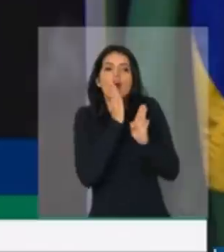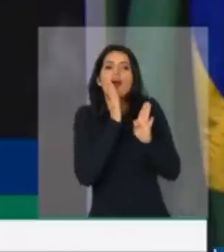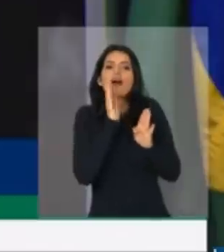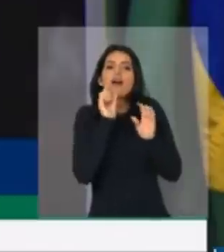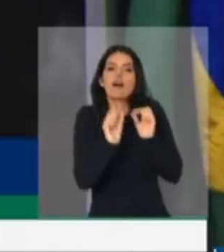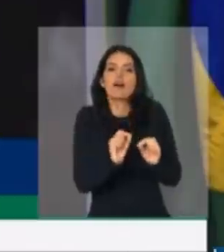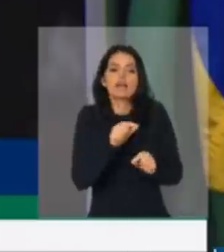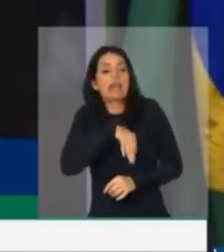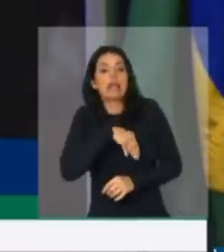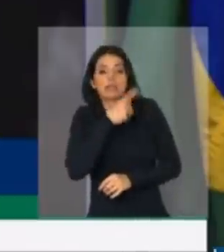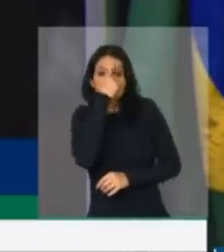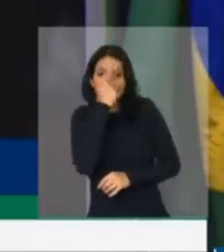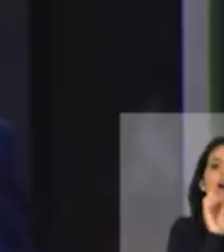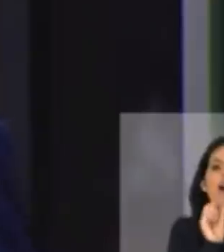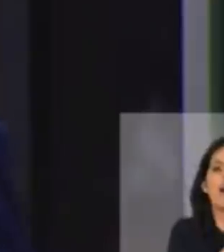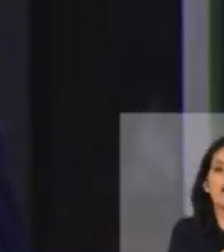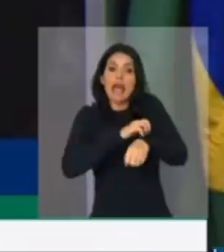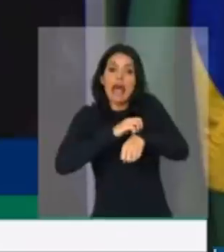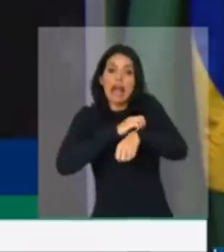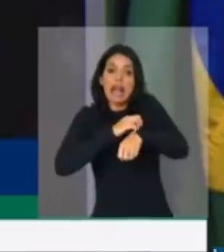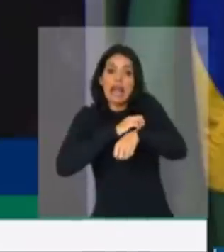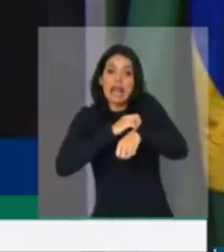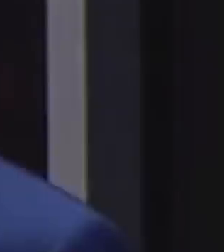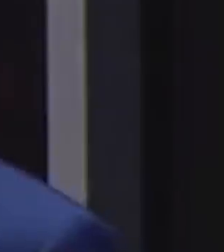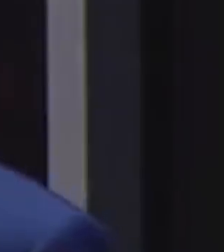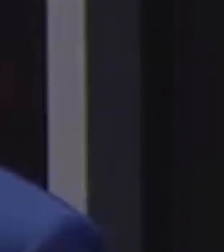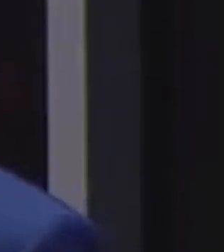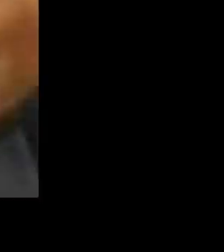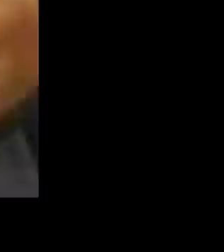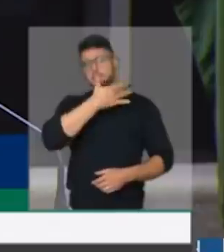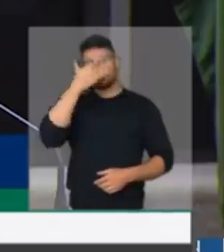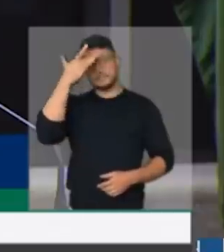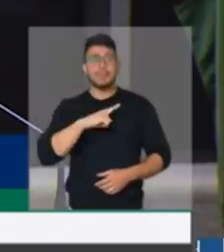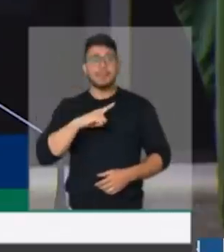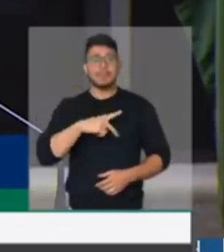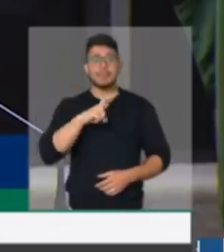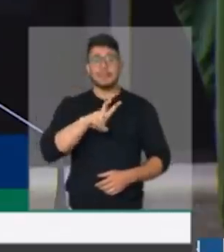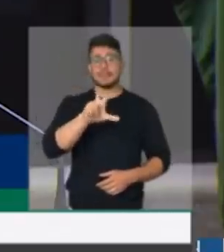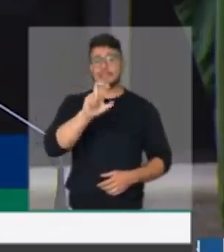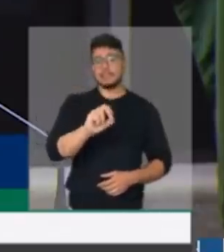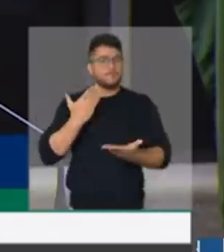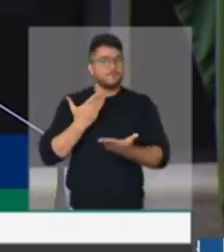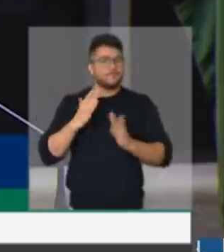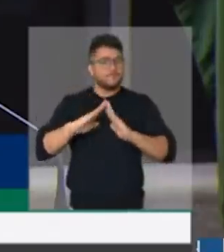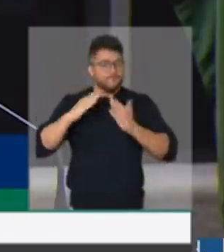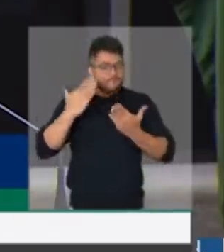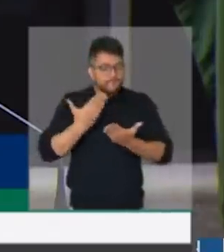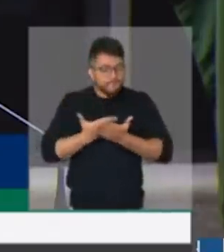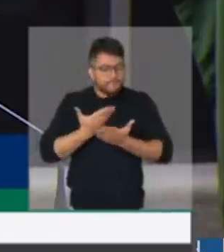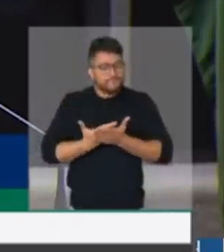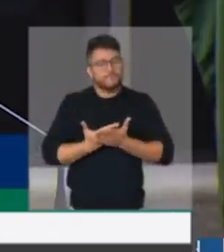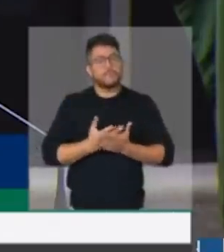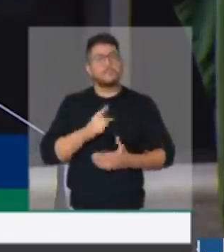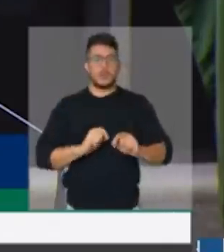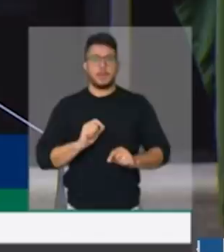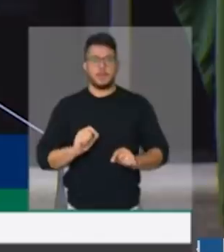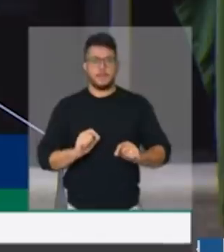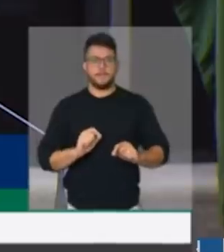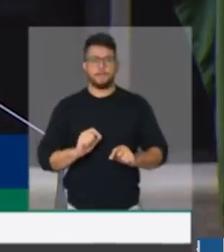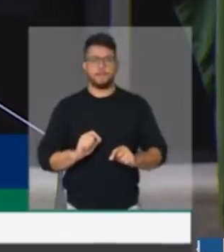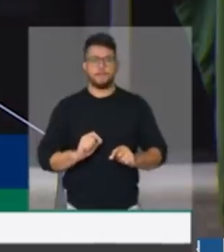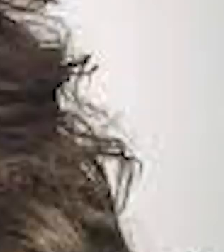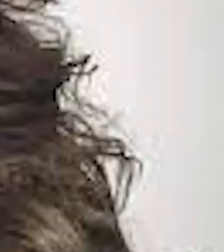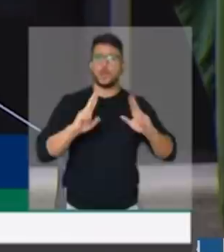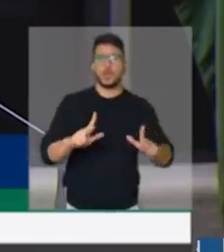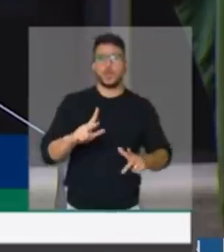Documento. Quem é você? Se você é você? Se você é de você? O direito à escola pública. O sujeito de direito não é